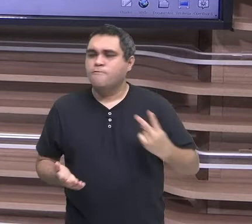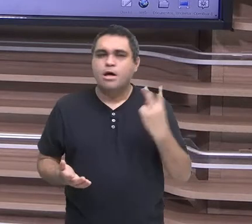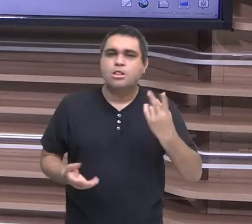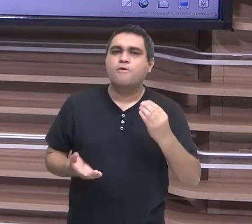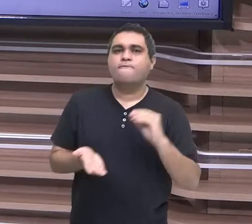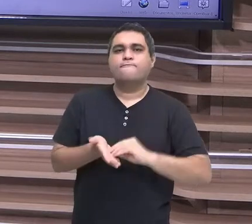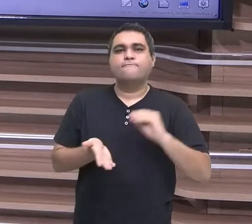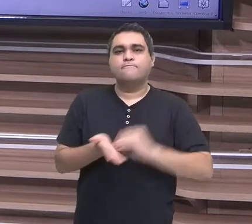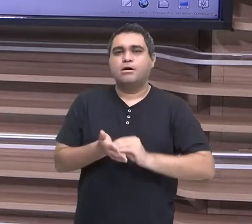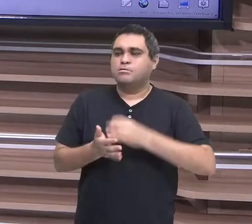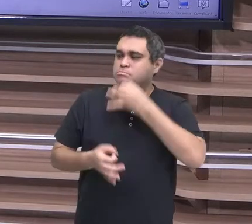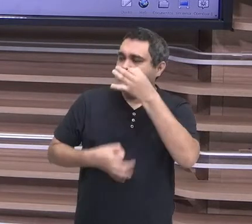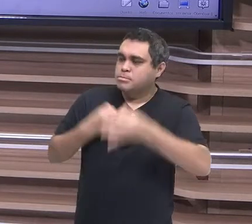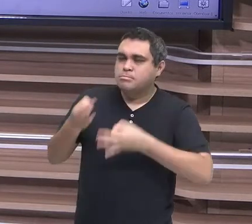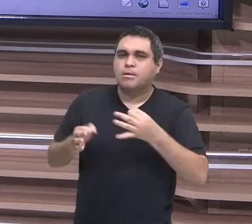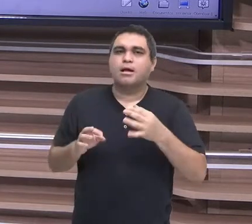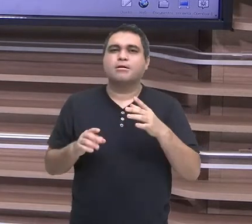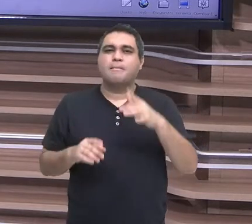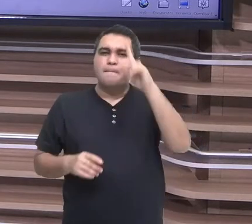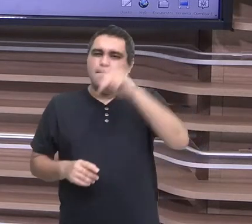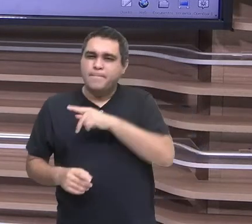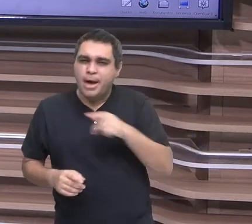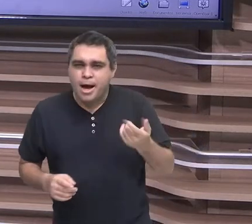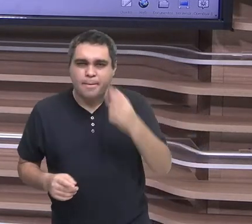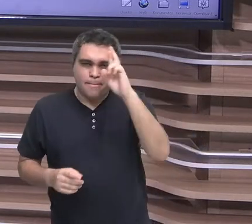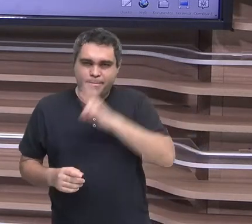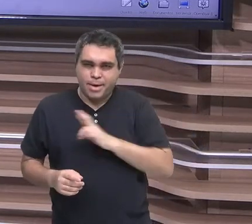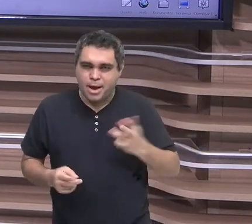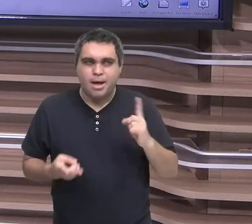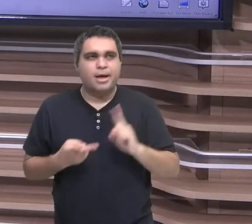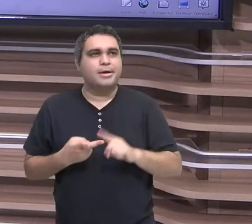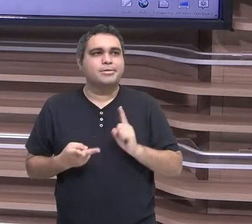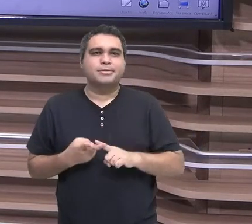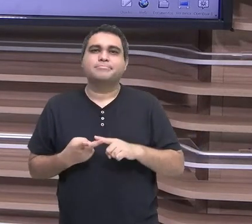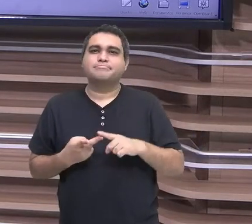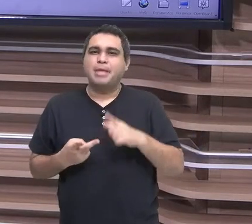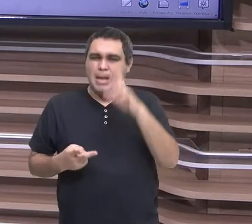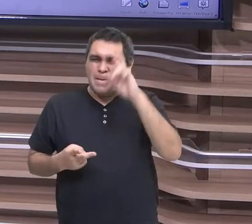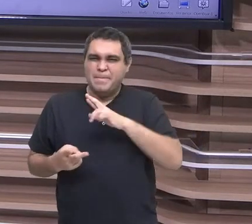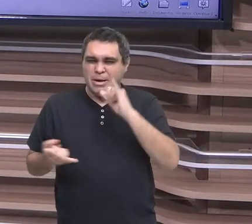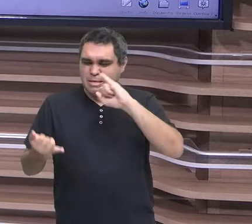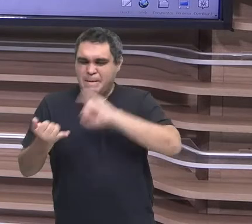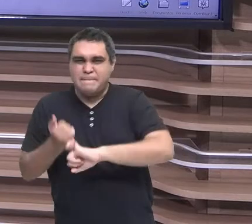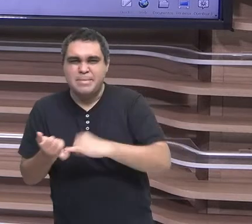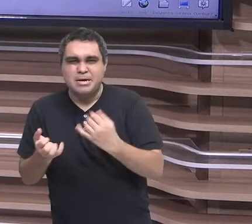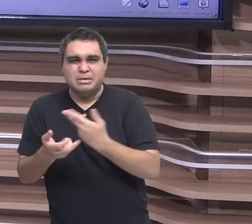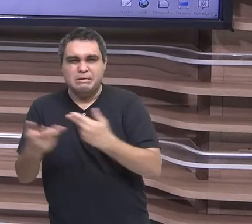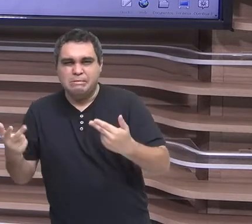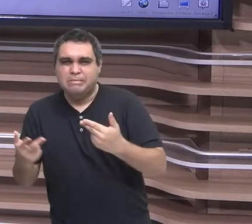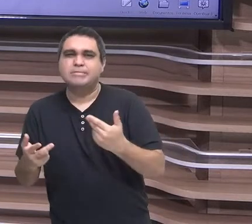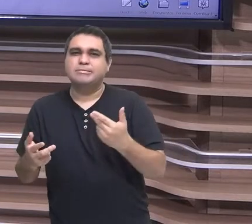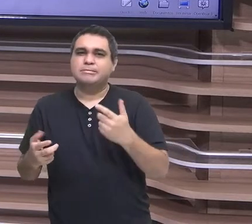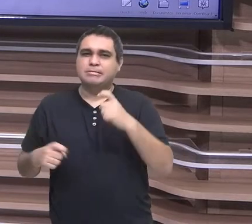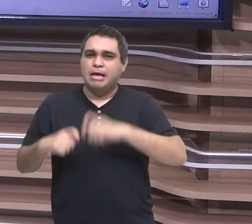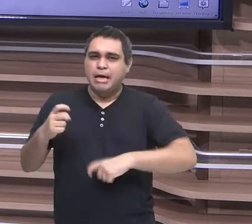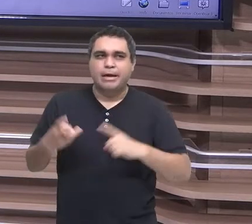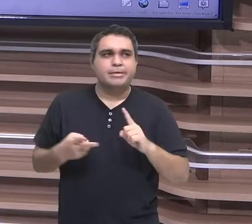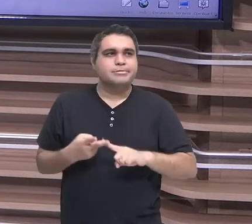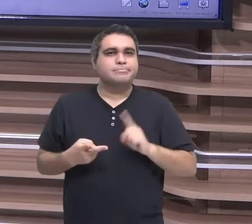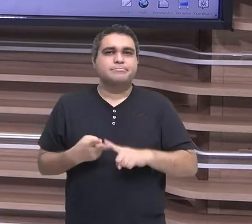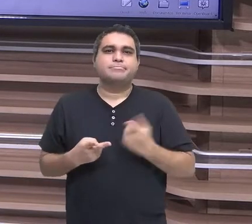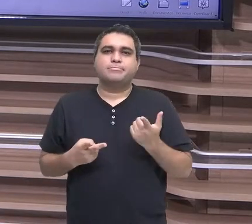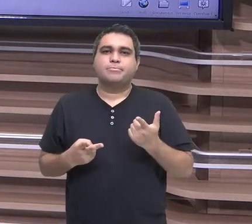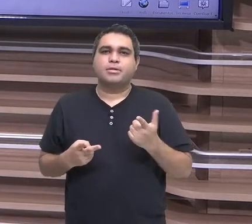igreja, né? Então, ele vai criticar ali o padre que tem amantes, ele vai criticar a usura, ele vai criticar